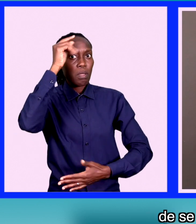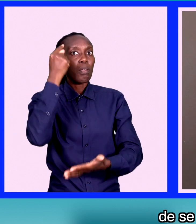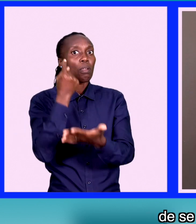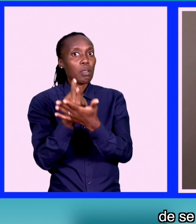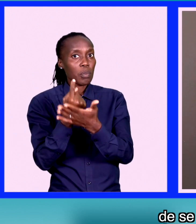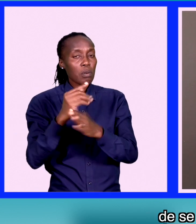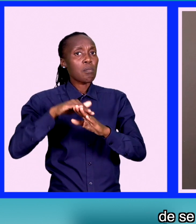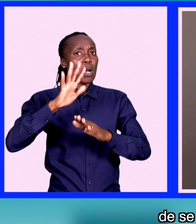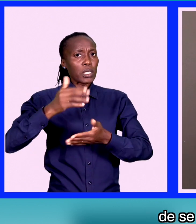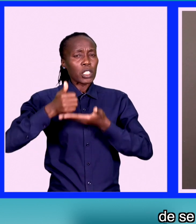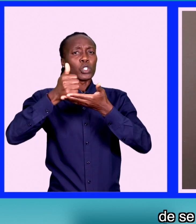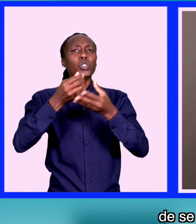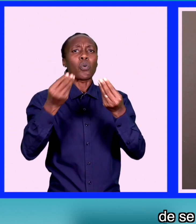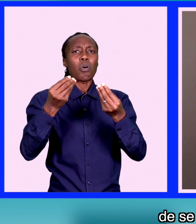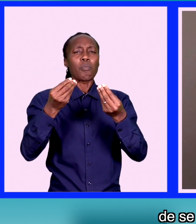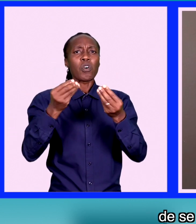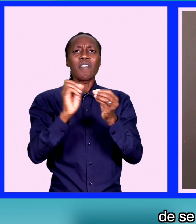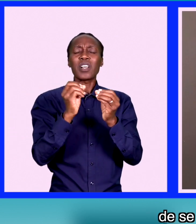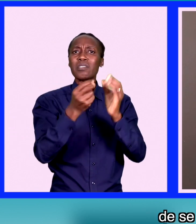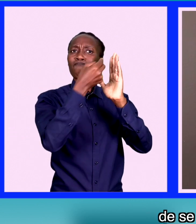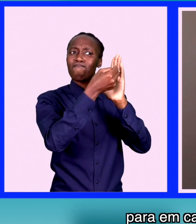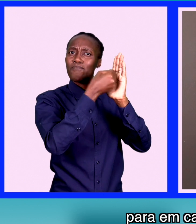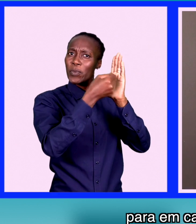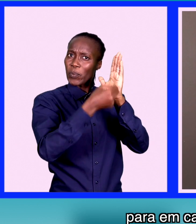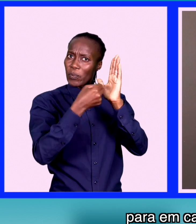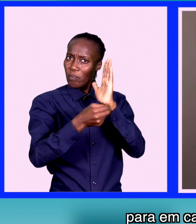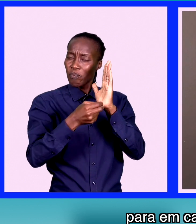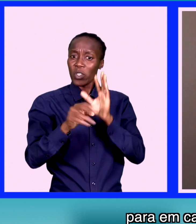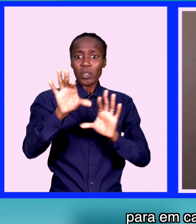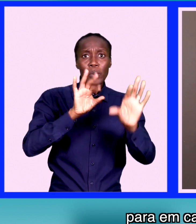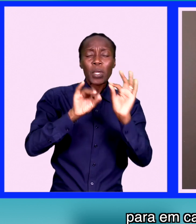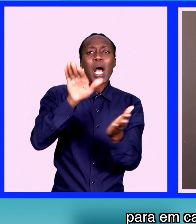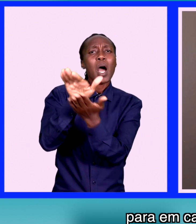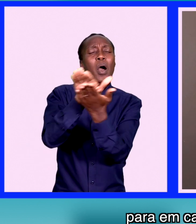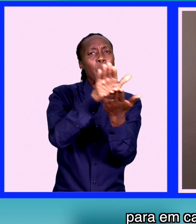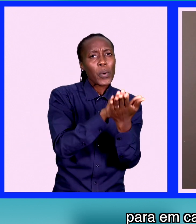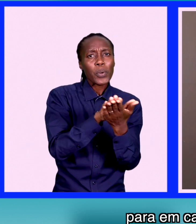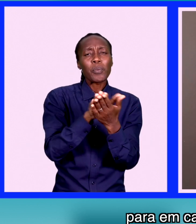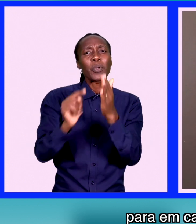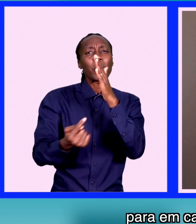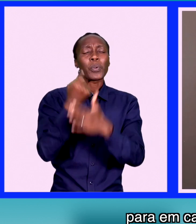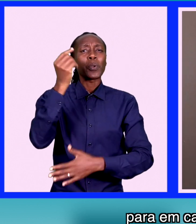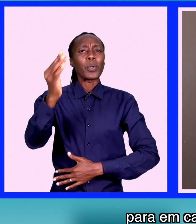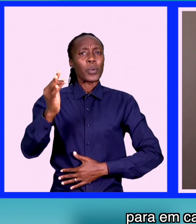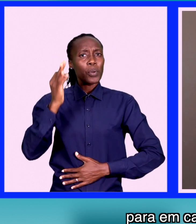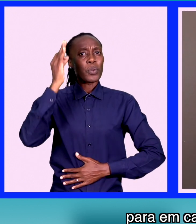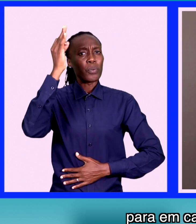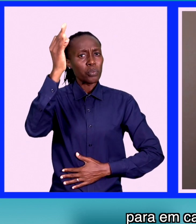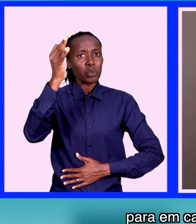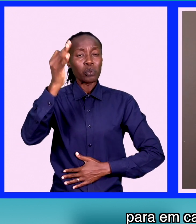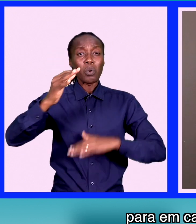se fazer um mapeamento das pessoas com deficiência para, em casos futuros de